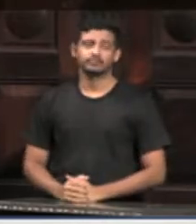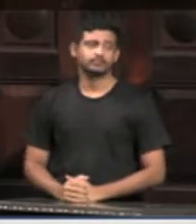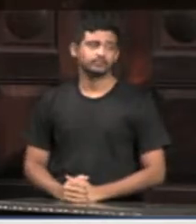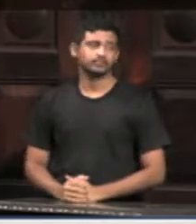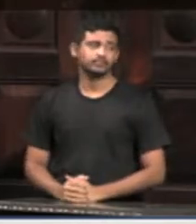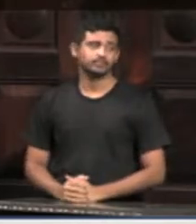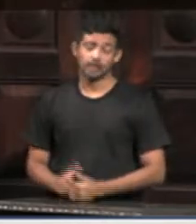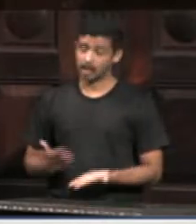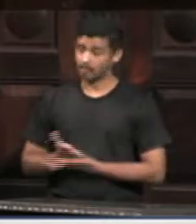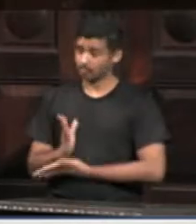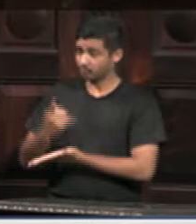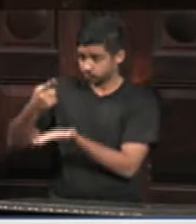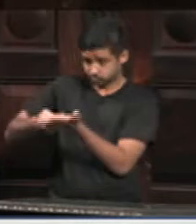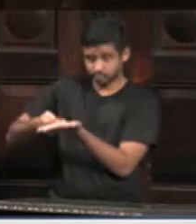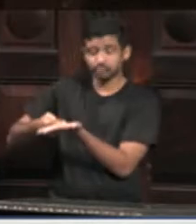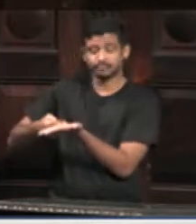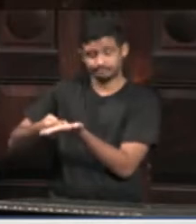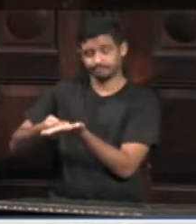o plano.